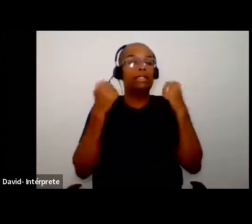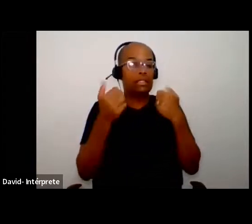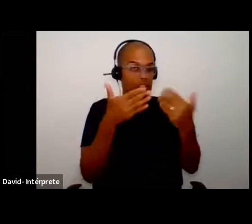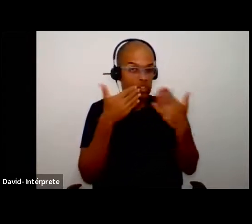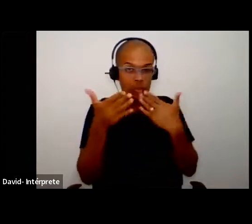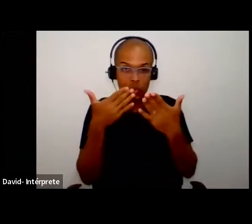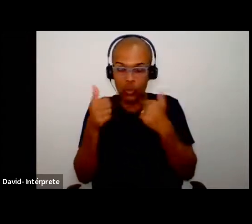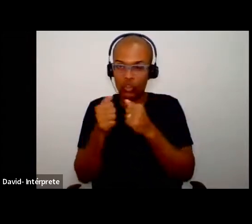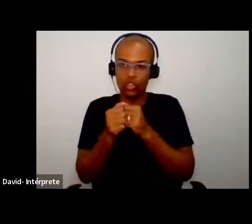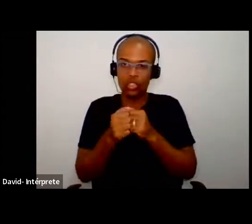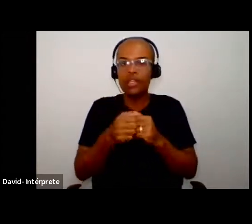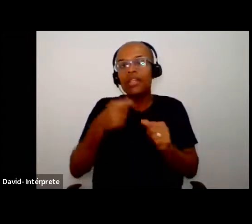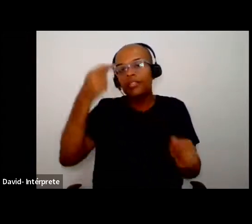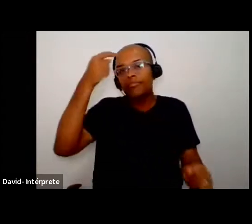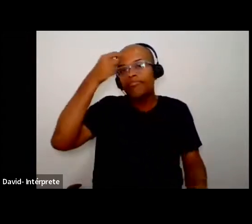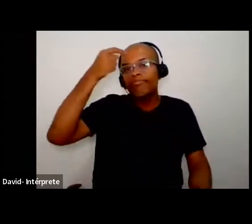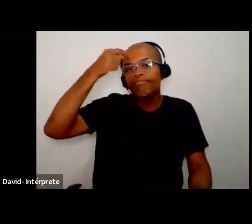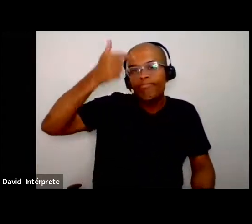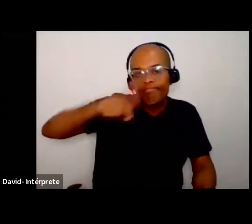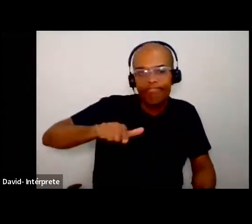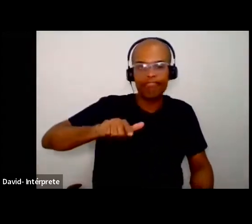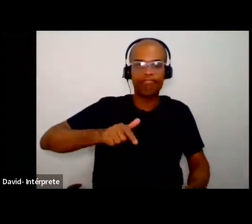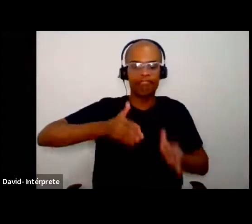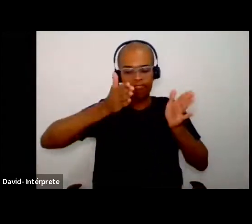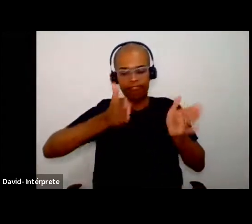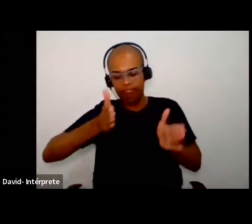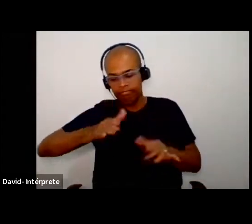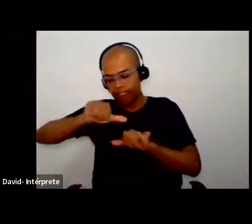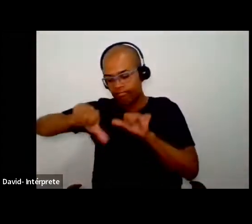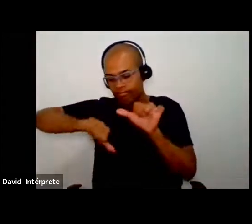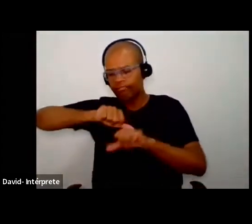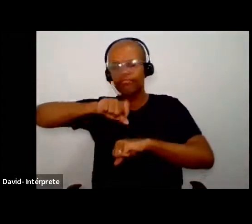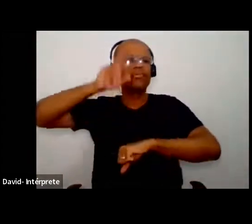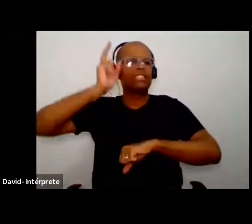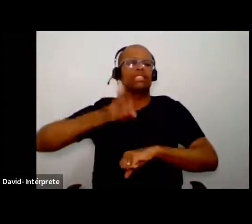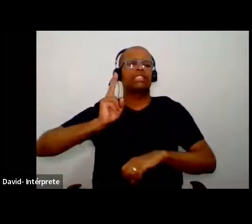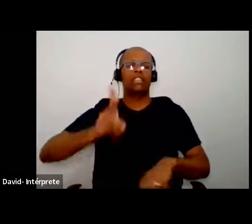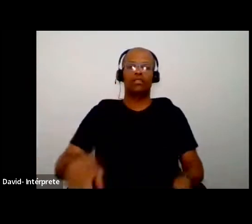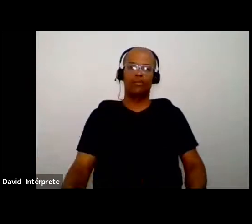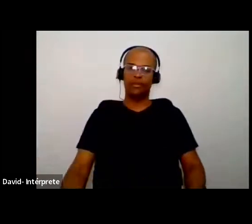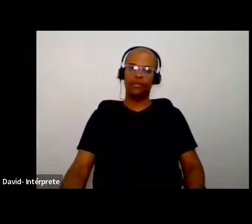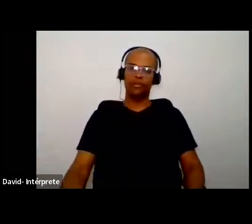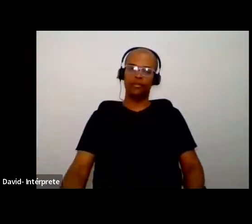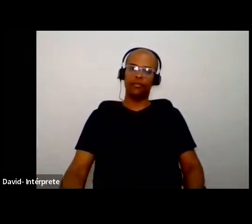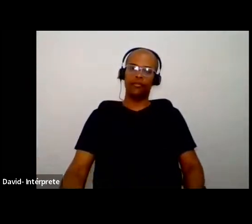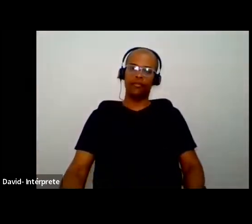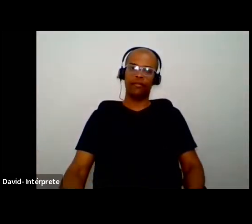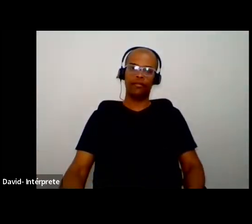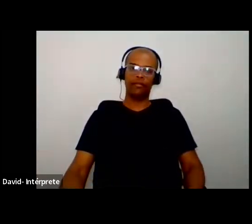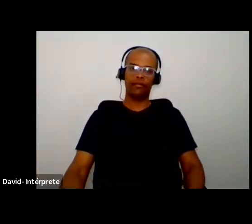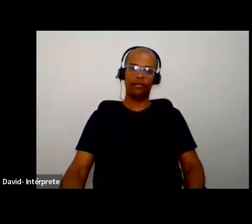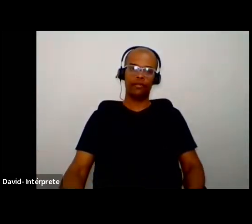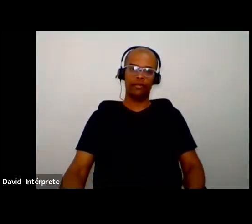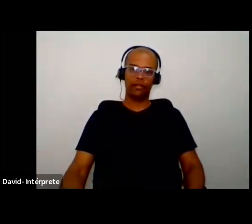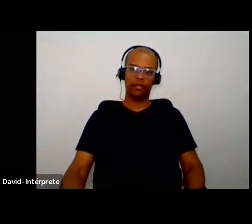se repensa, que se reorganize a todo momento, né? Uma escola